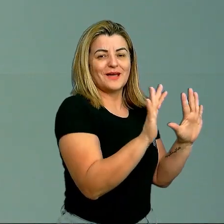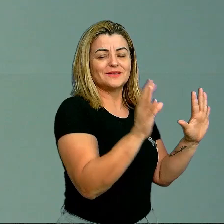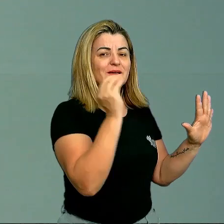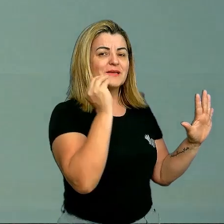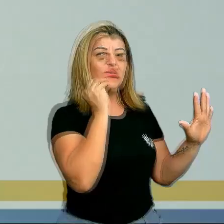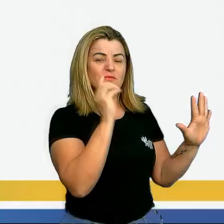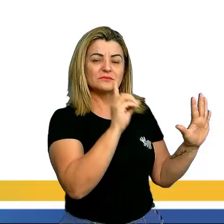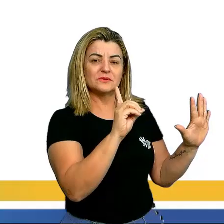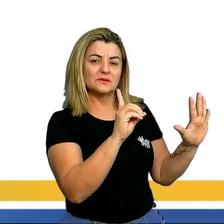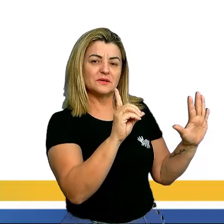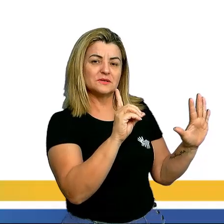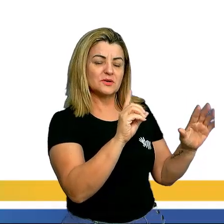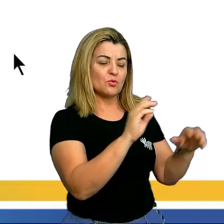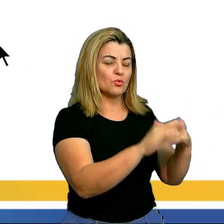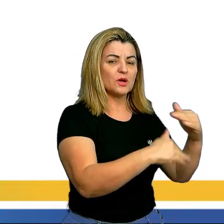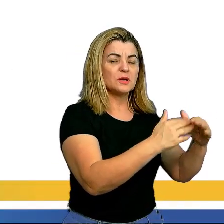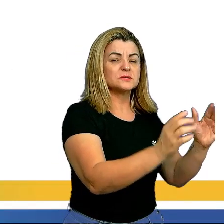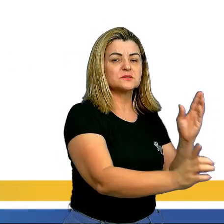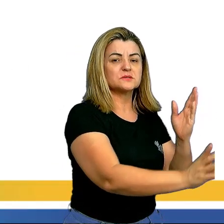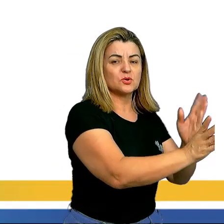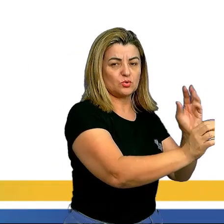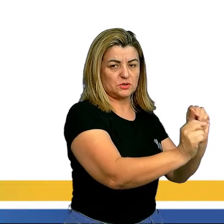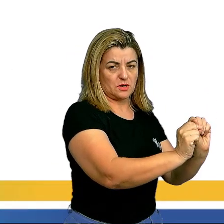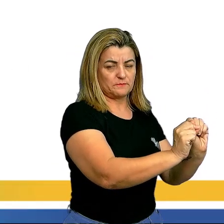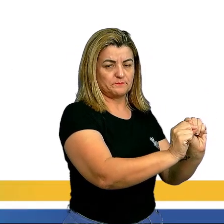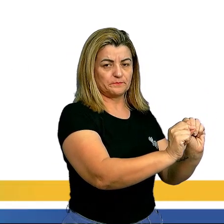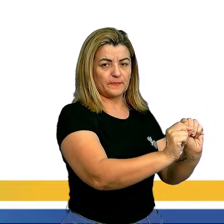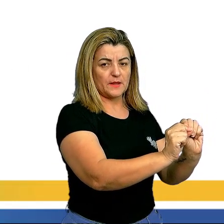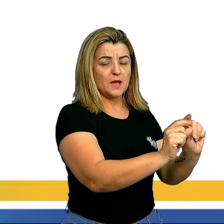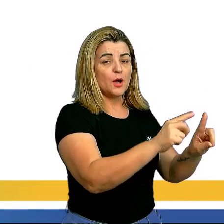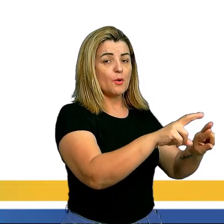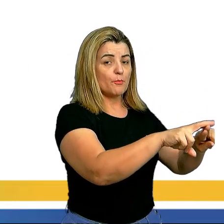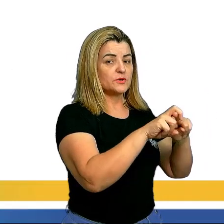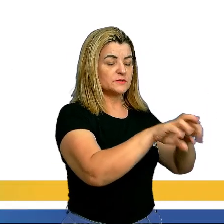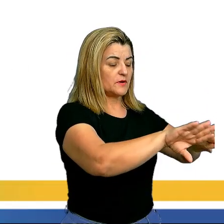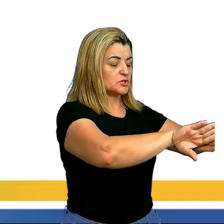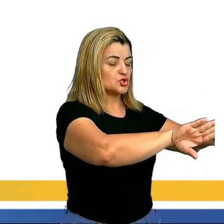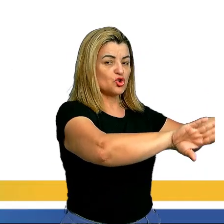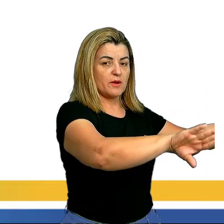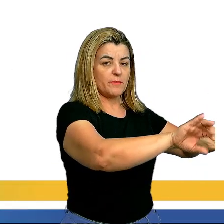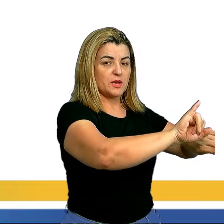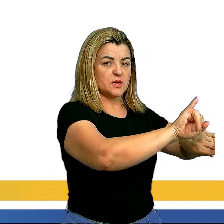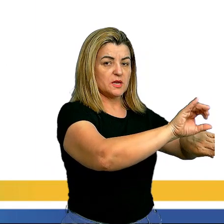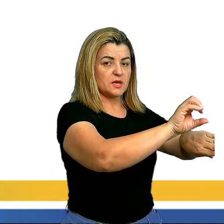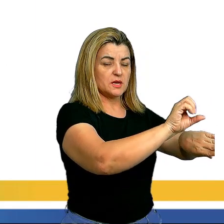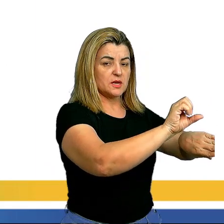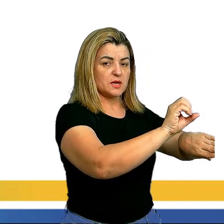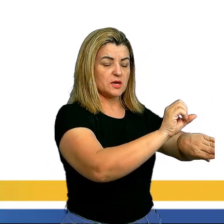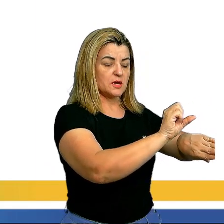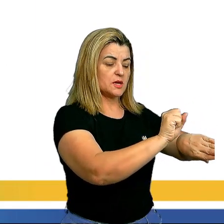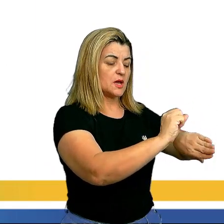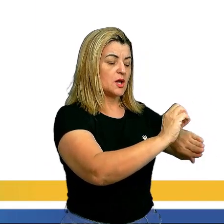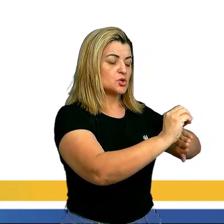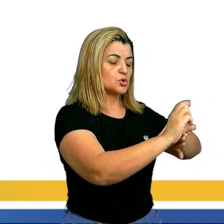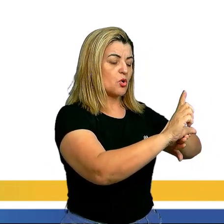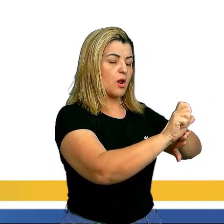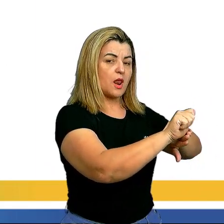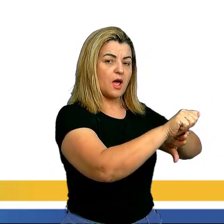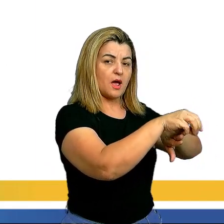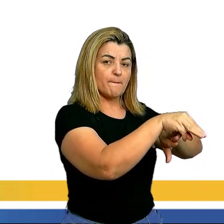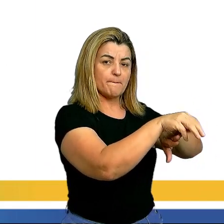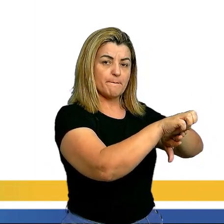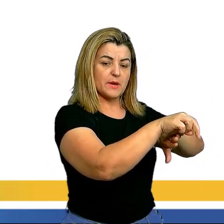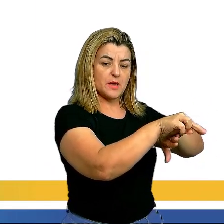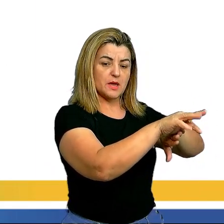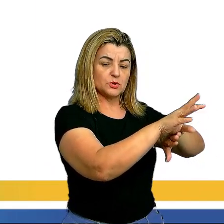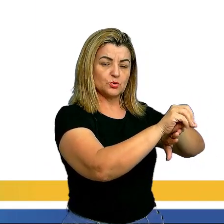né, fazer esse cruzamento. É por isso que a gente fala isolamento reprodutivo. Então, se houve isolamento reprodutivo,